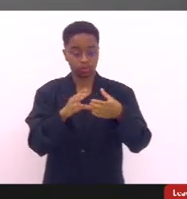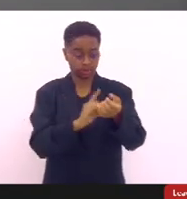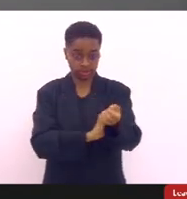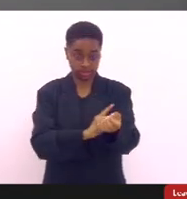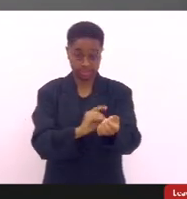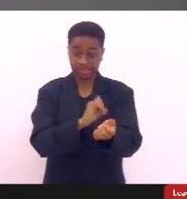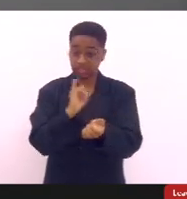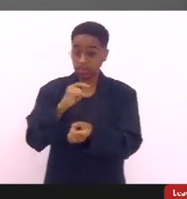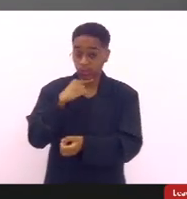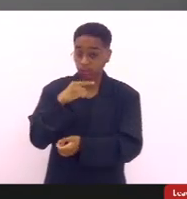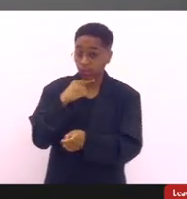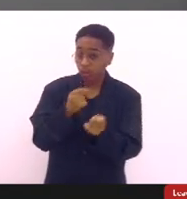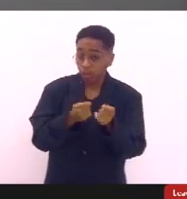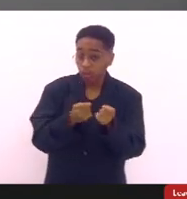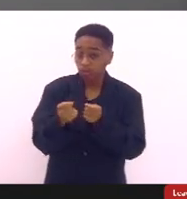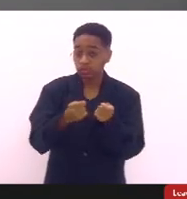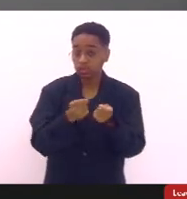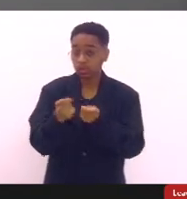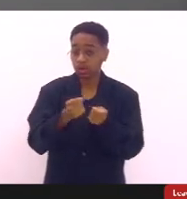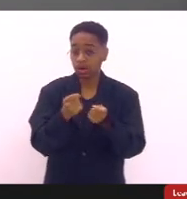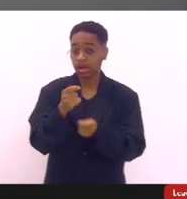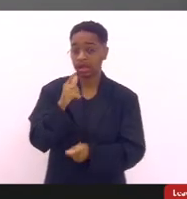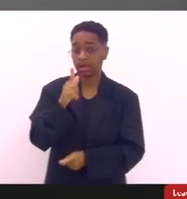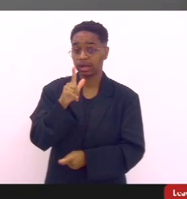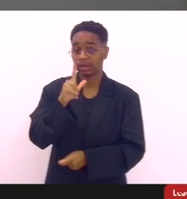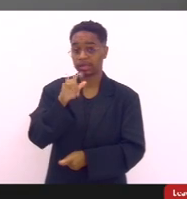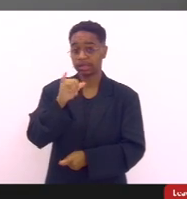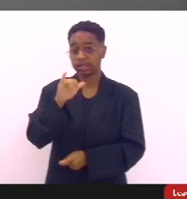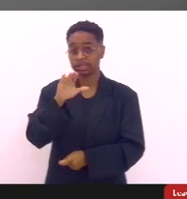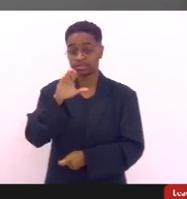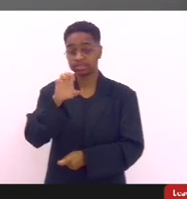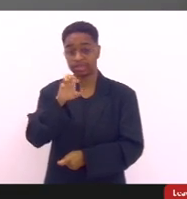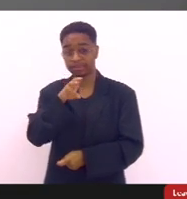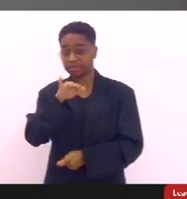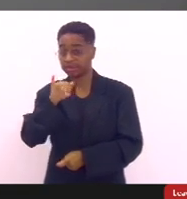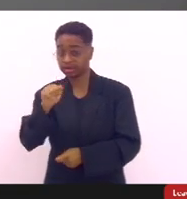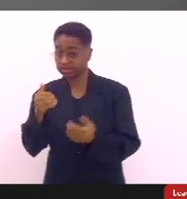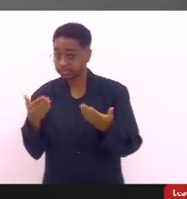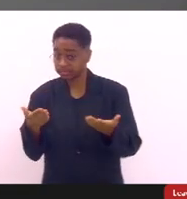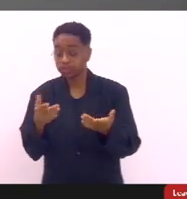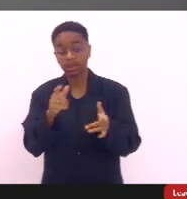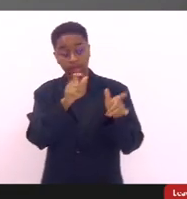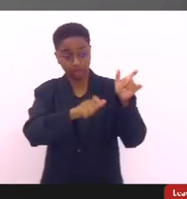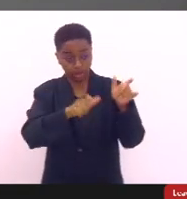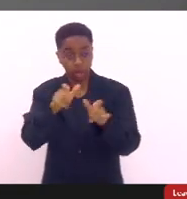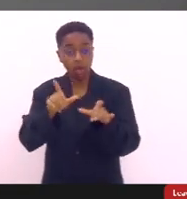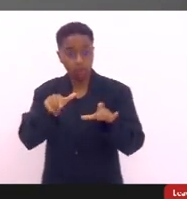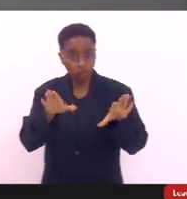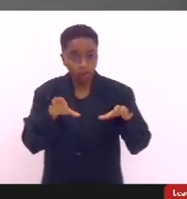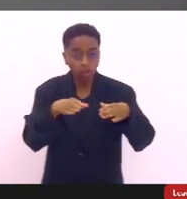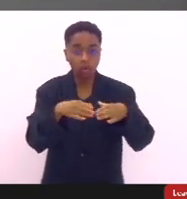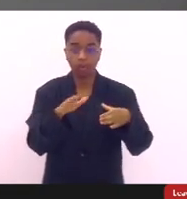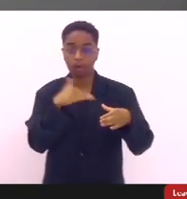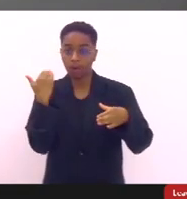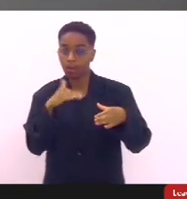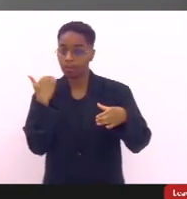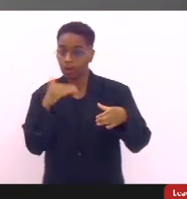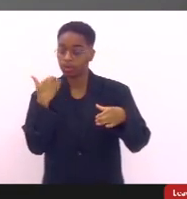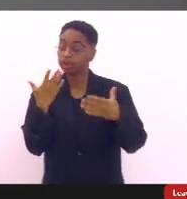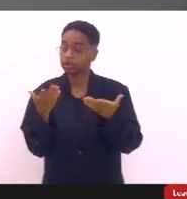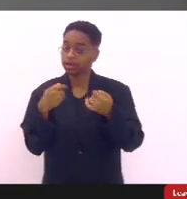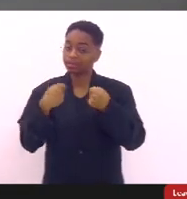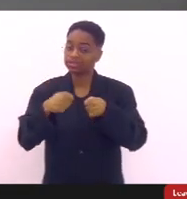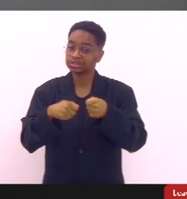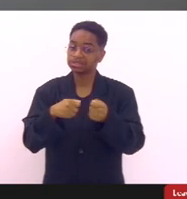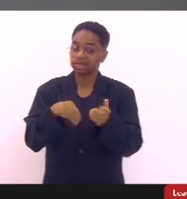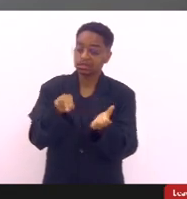estiver controlada, são essas pessoas que morrem. A nossa mortalidade é aí. Então, eles precisam estar no hospital.